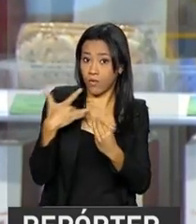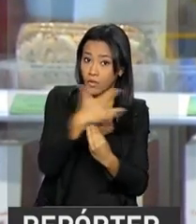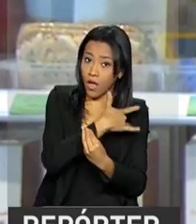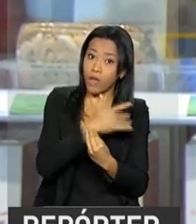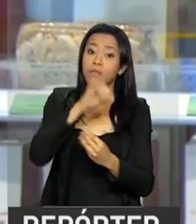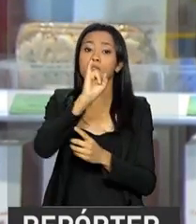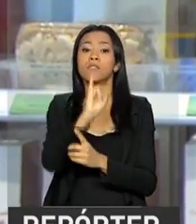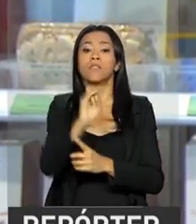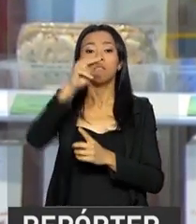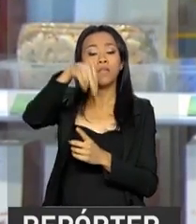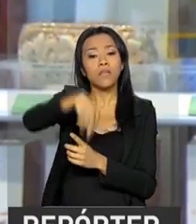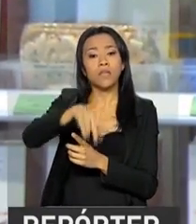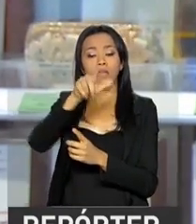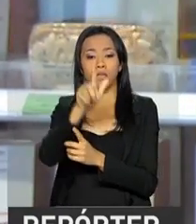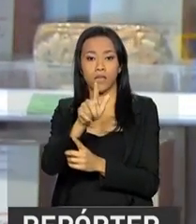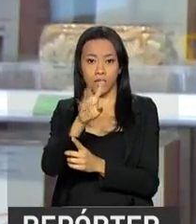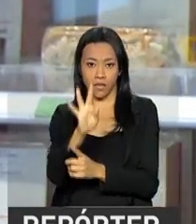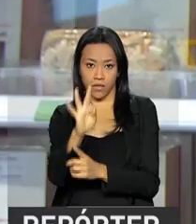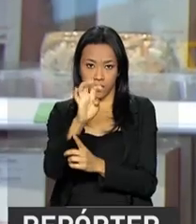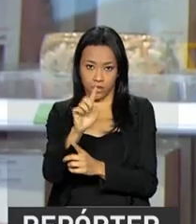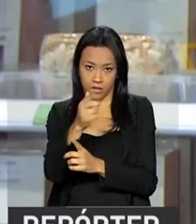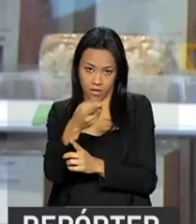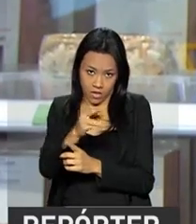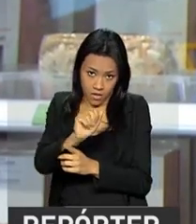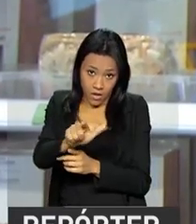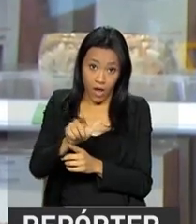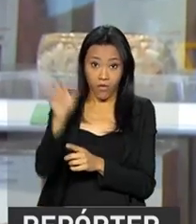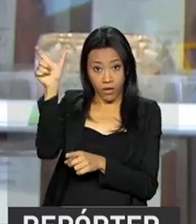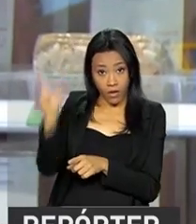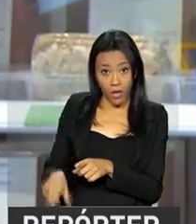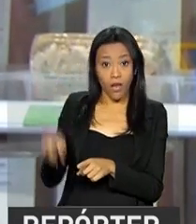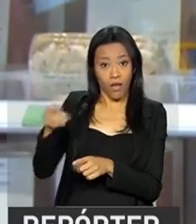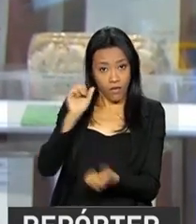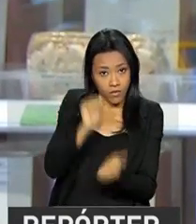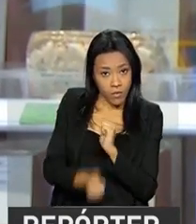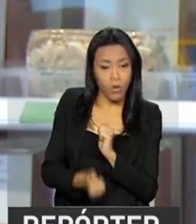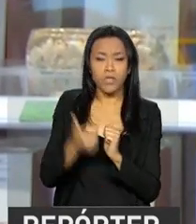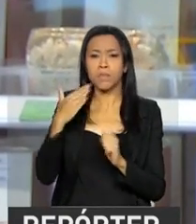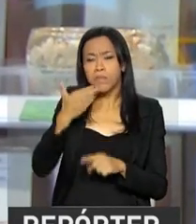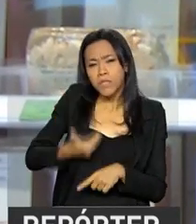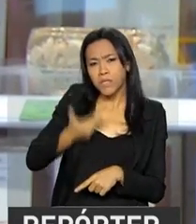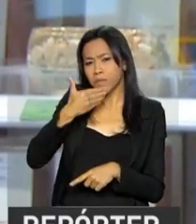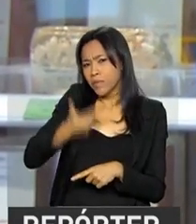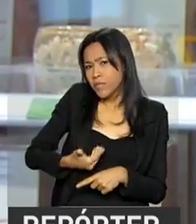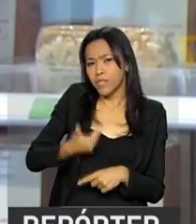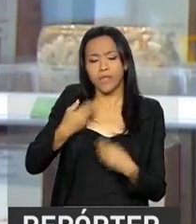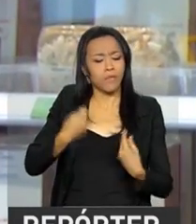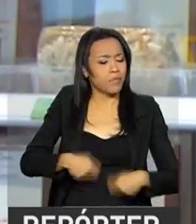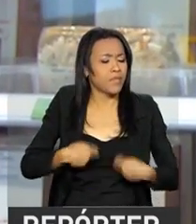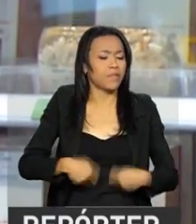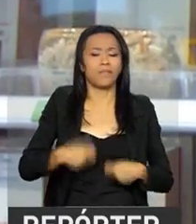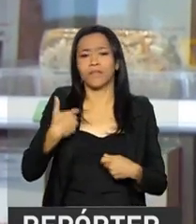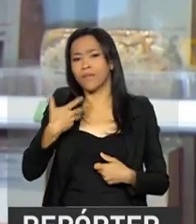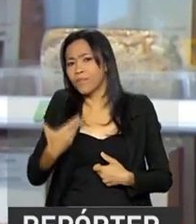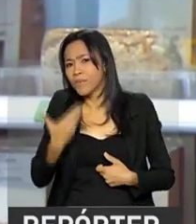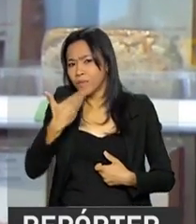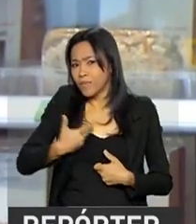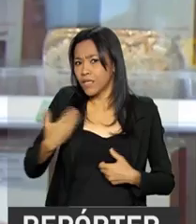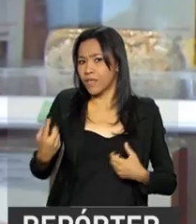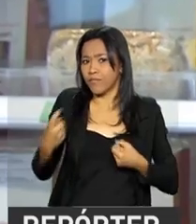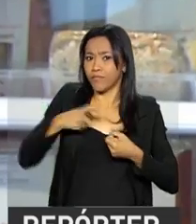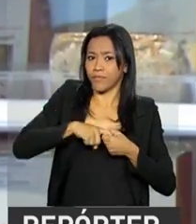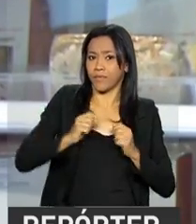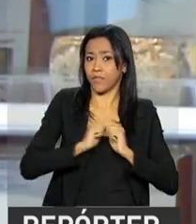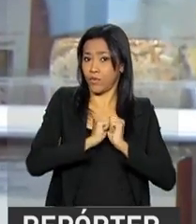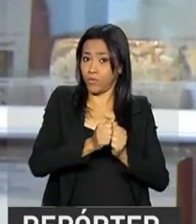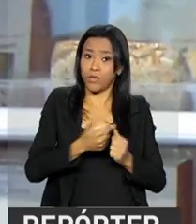eh aproveitando que ela era atleta também e ela sempre me pedia né nossa eu queria tanto ser só sócia mas eu